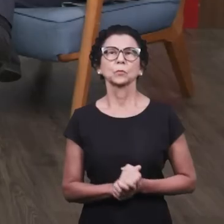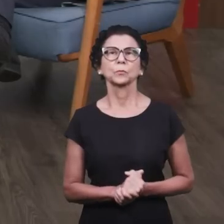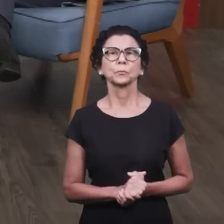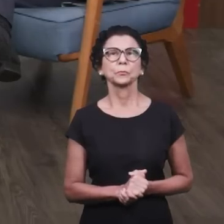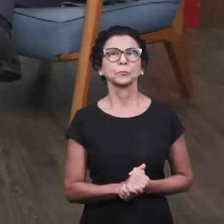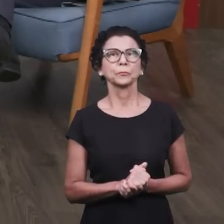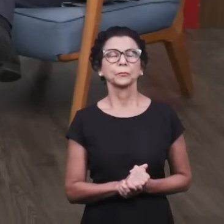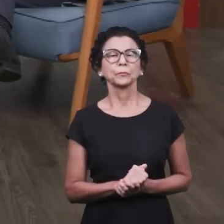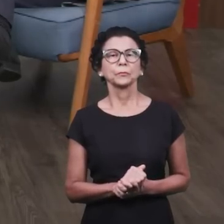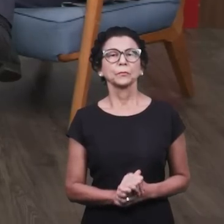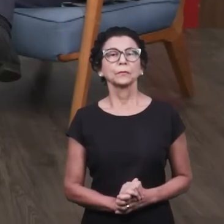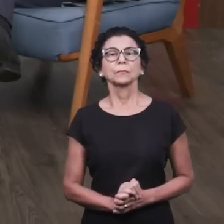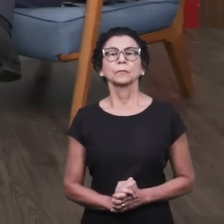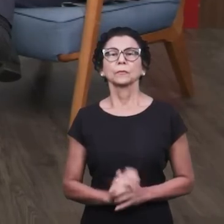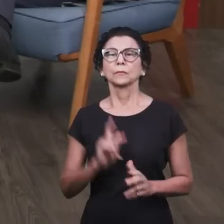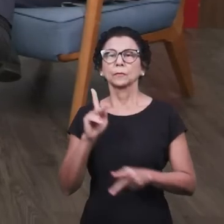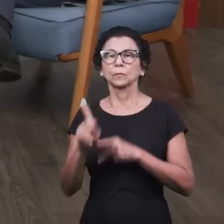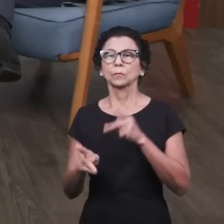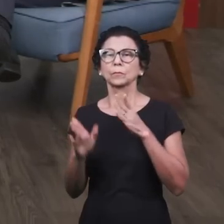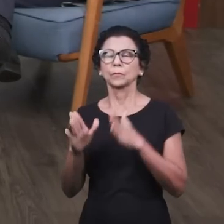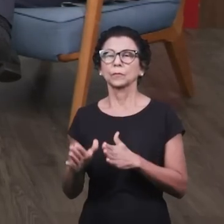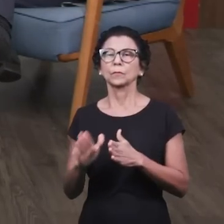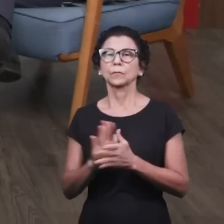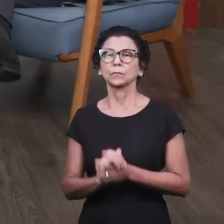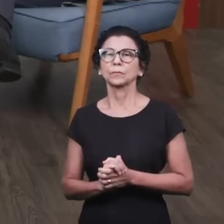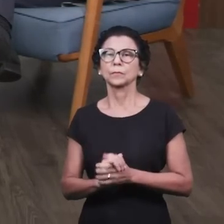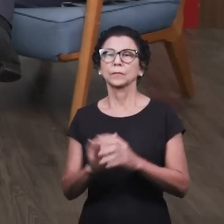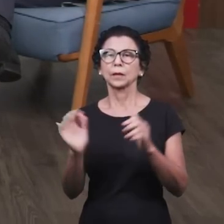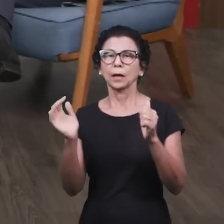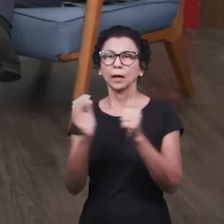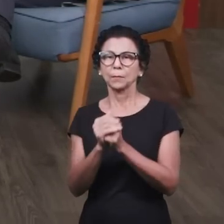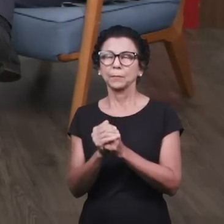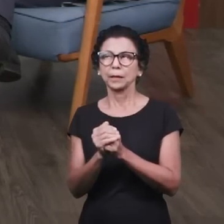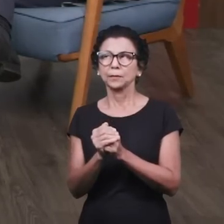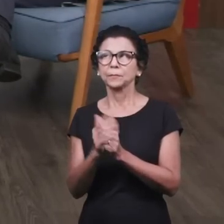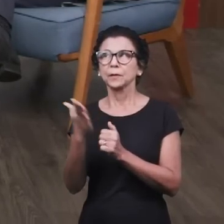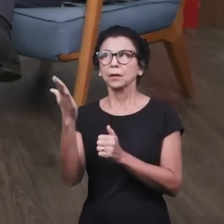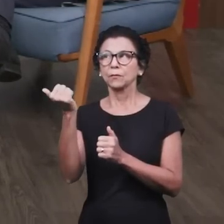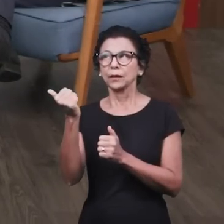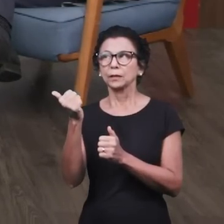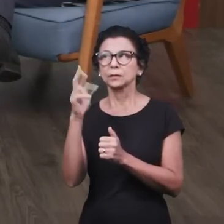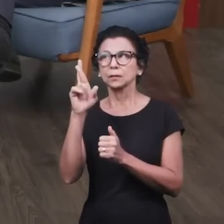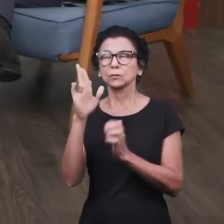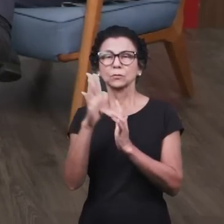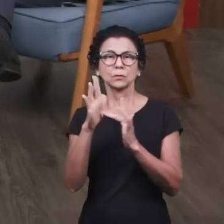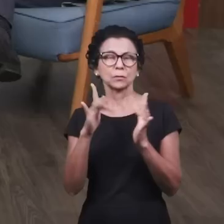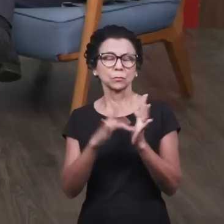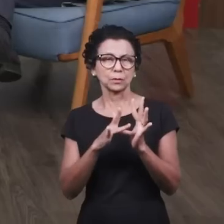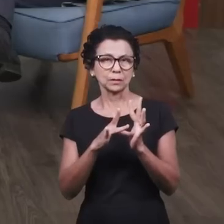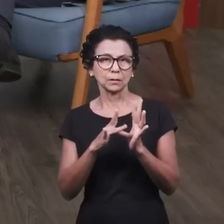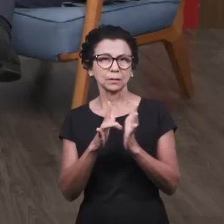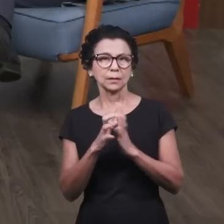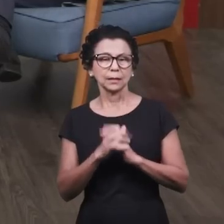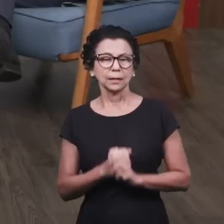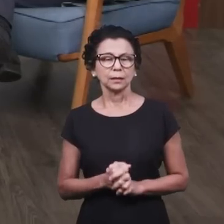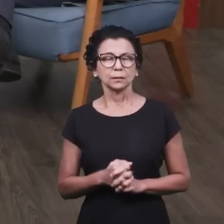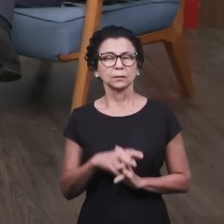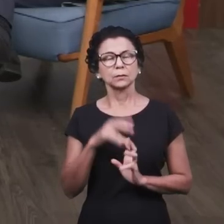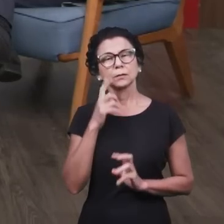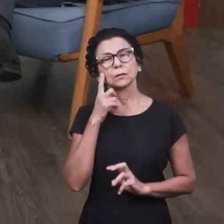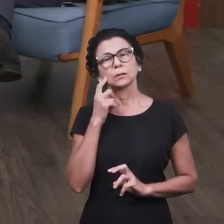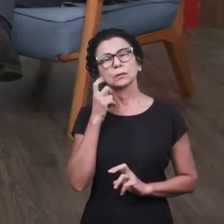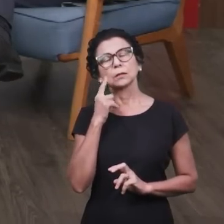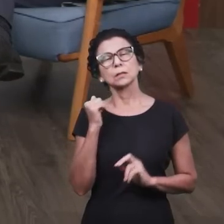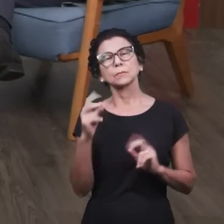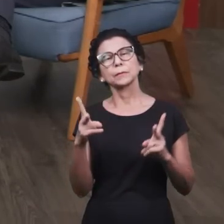e o grito da igreja: amém, ora vem, Senhor Jesus. É porque nós podemos ver que há uma